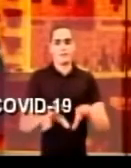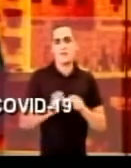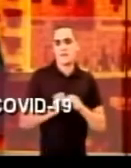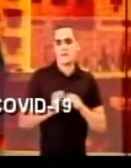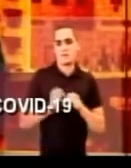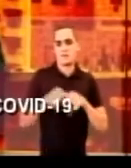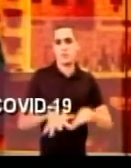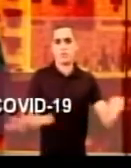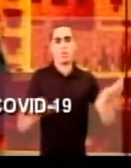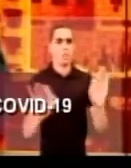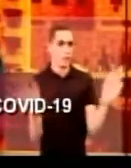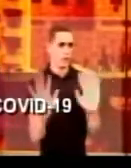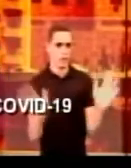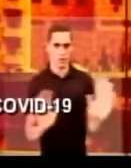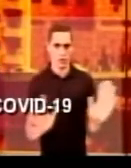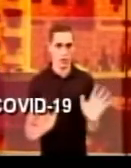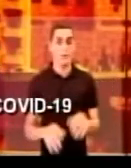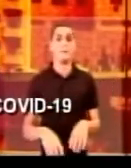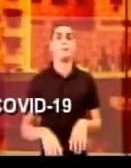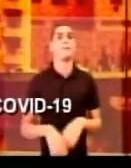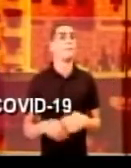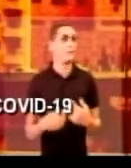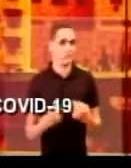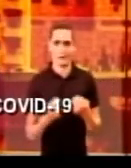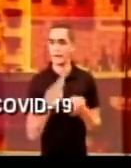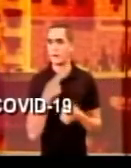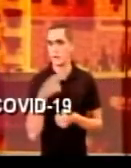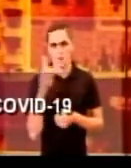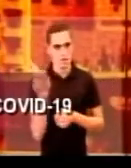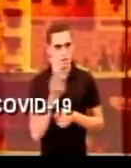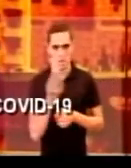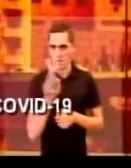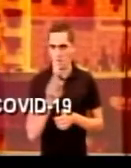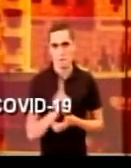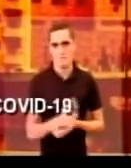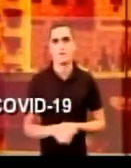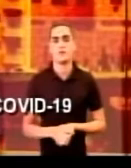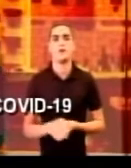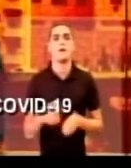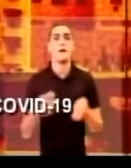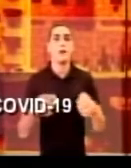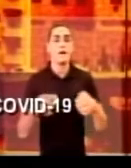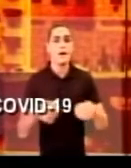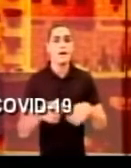eu já fui vacinado. Essa autoconfiança não pode existir.